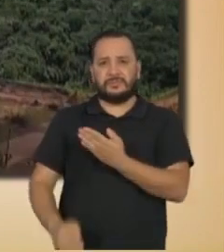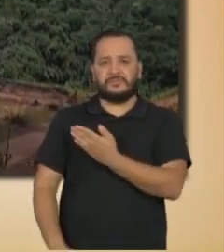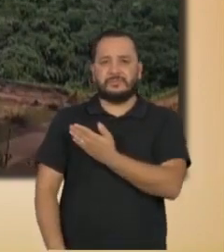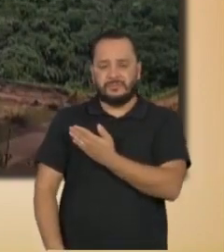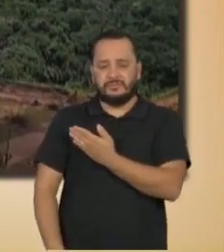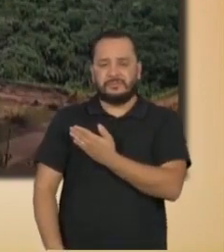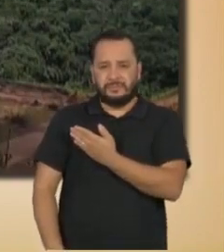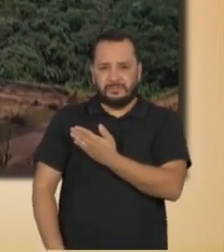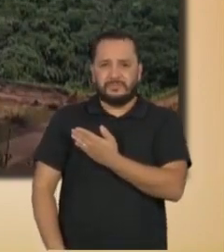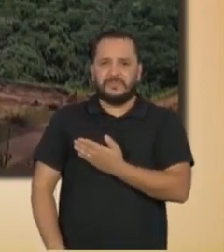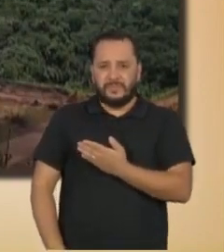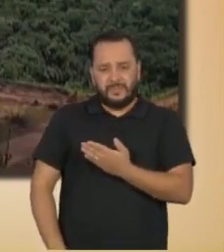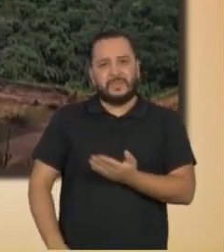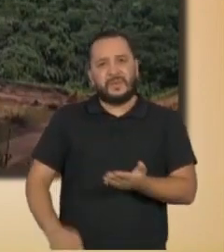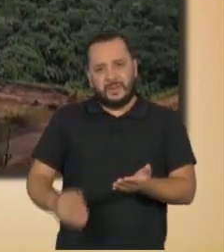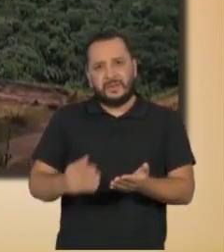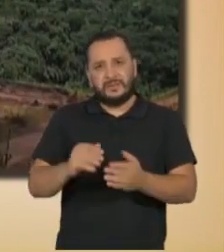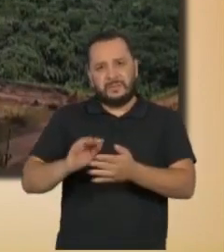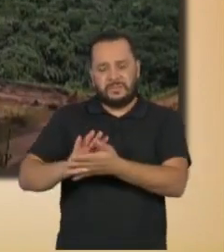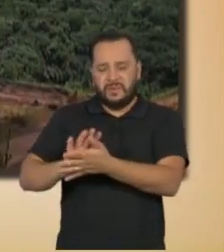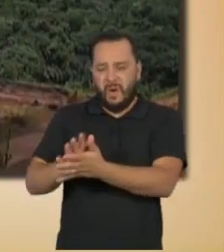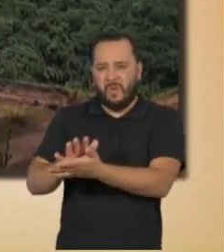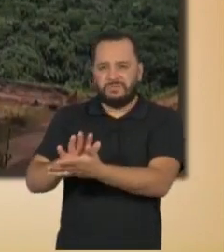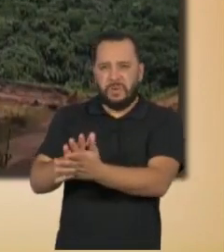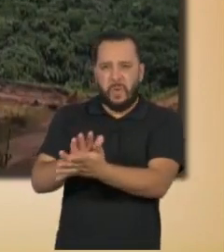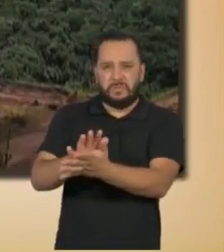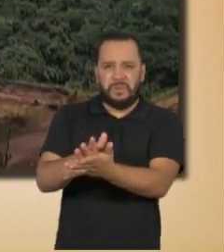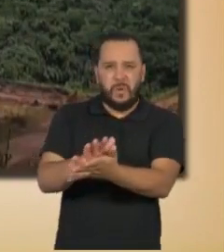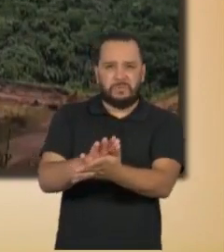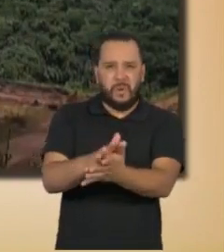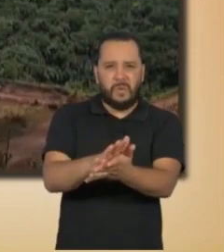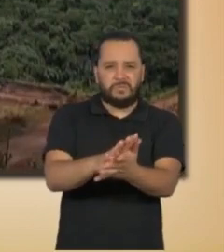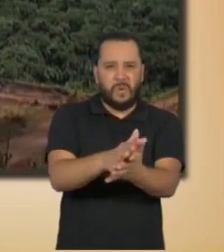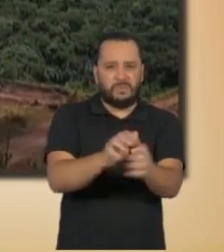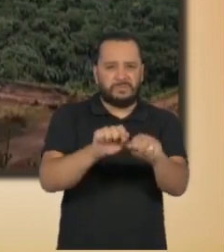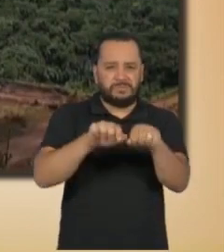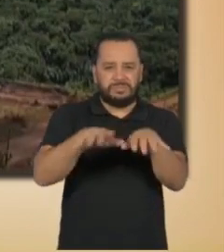Foi o início de uma trajetória de destruição.